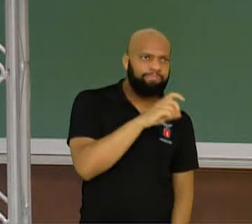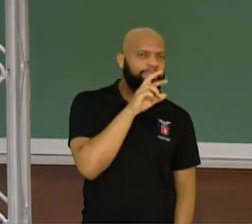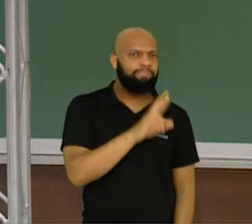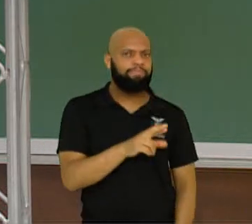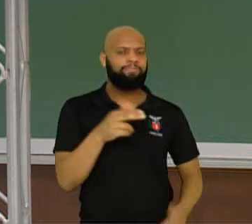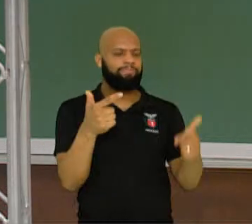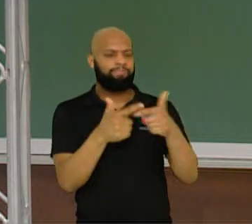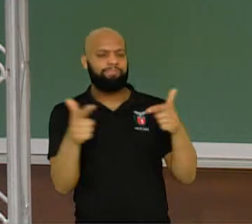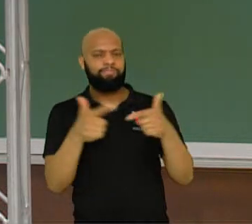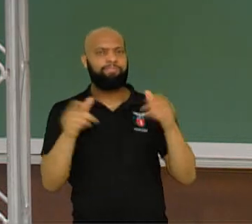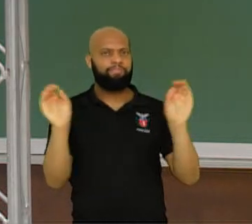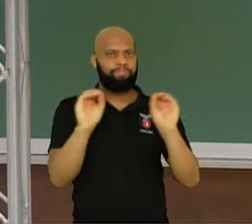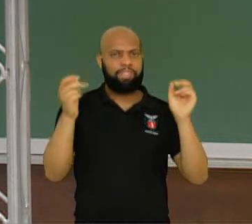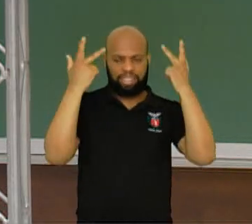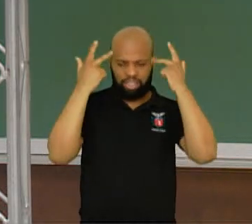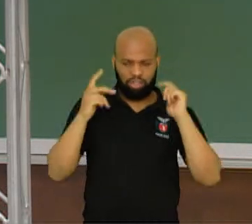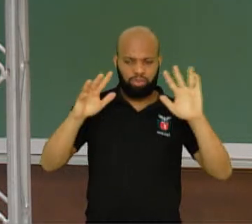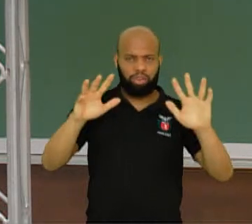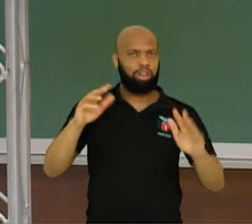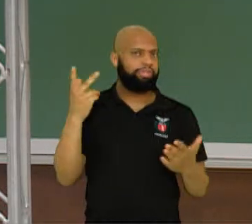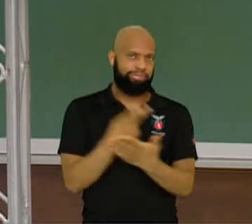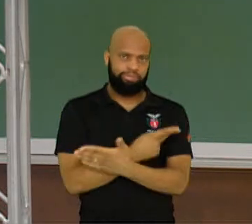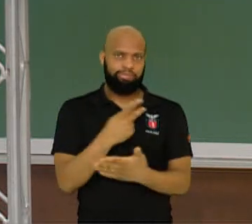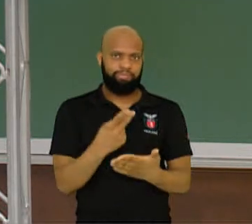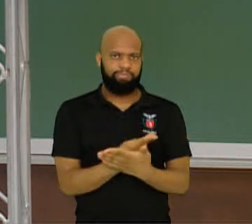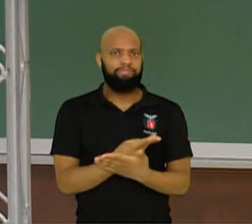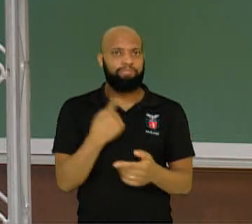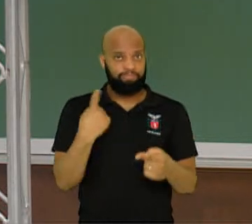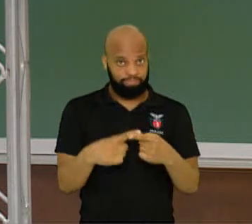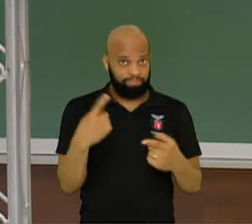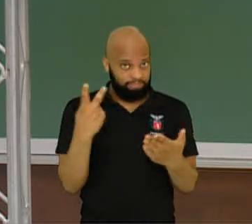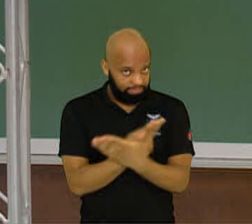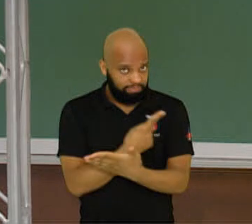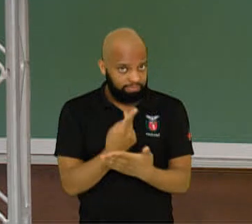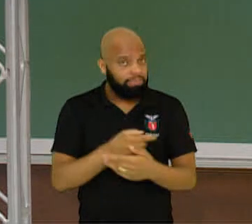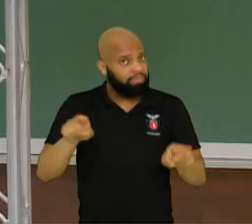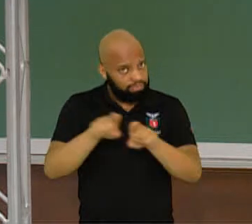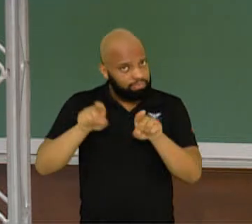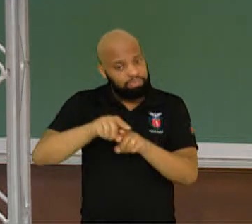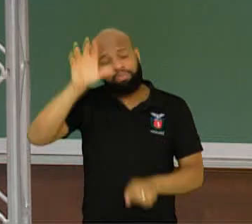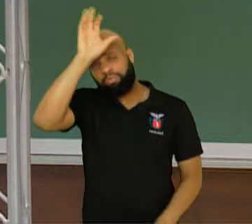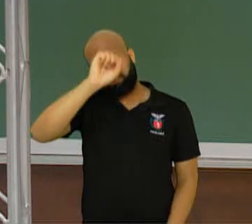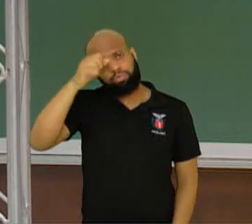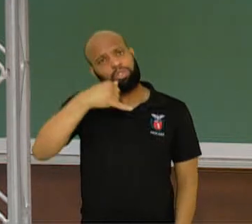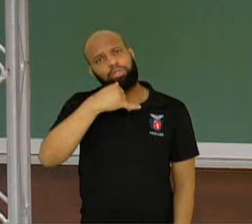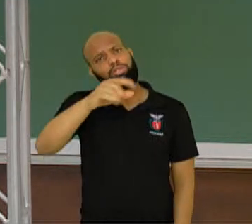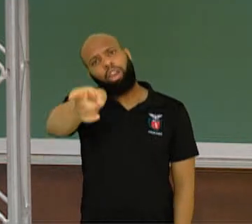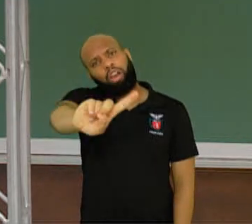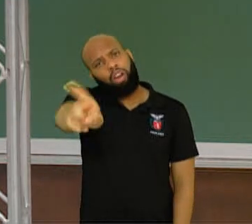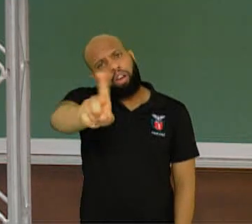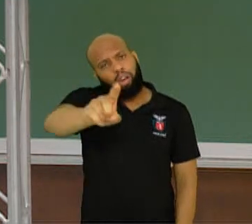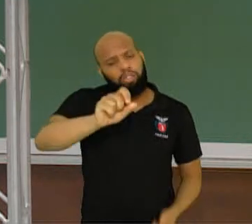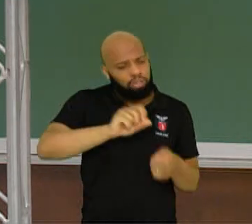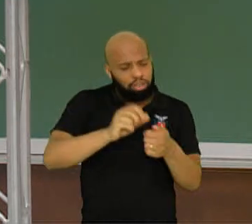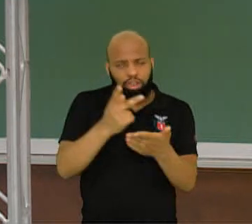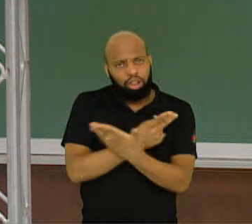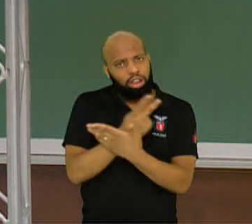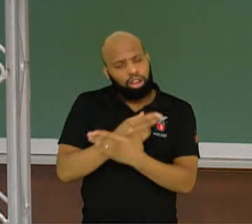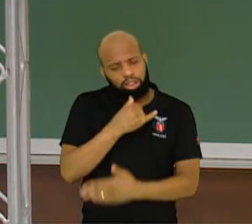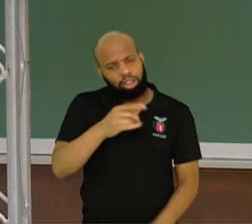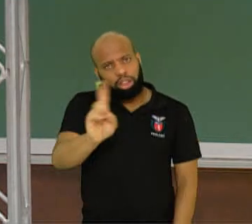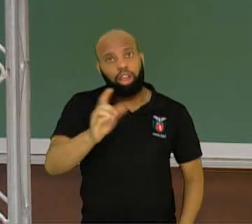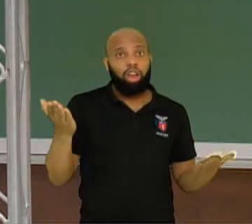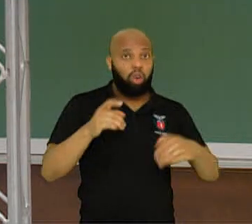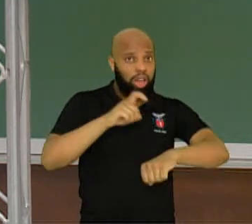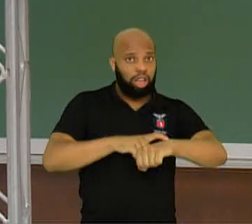tem problema, é natural que a gente erre. Errando, a gente também aprende. Não fique triste se você não acertou o exercício. Eu